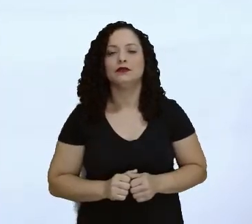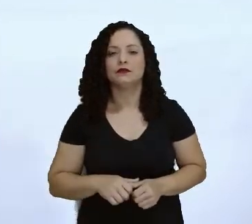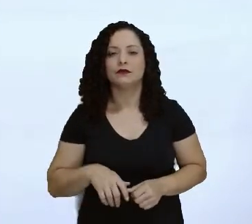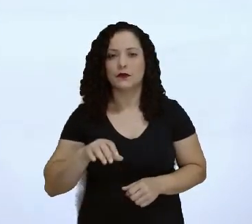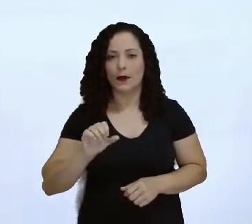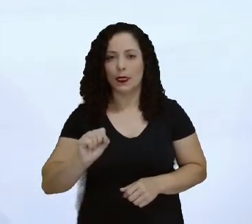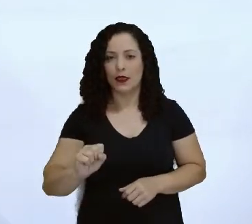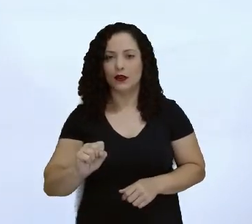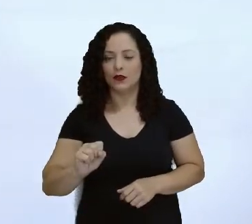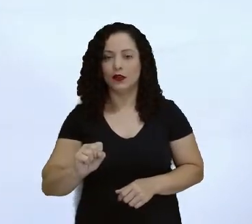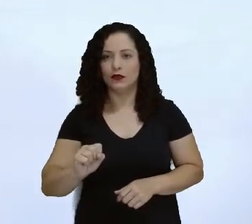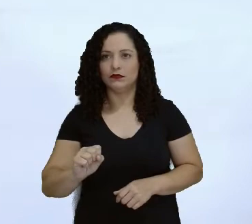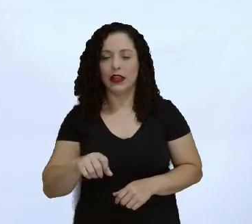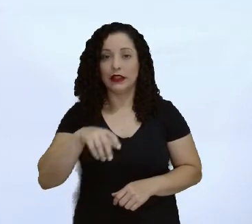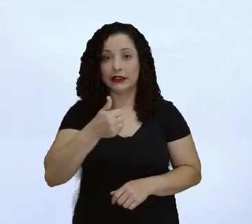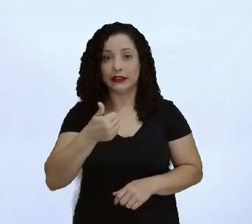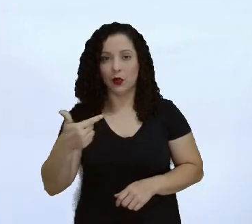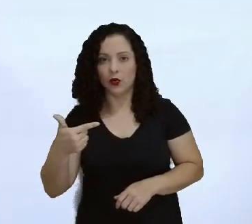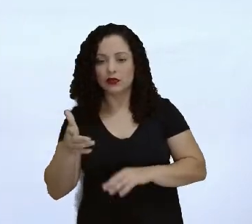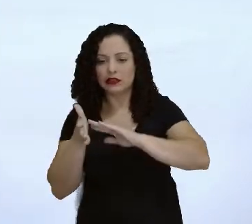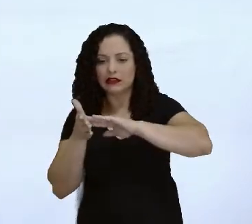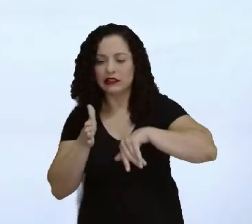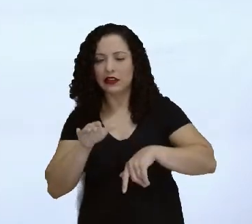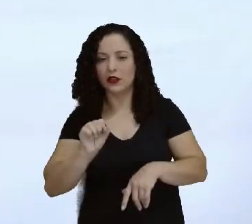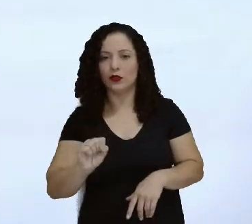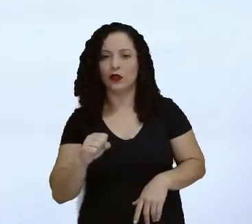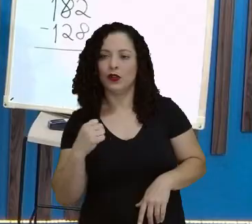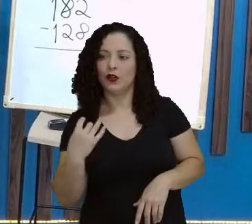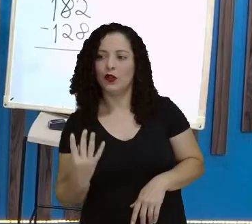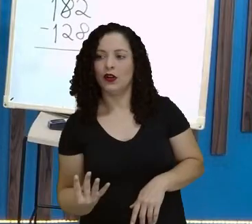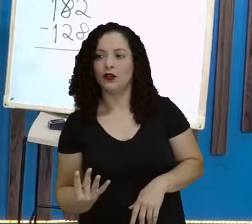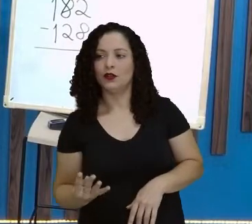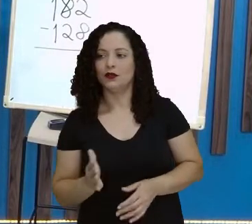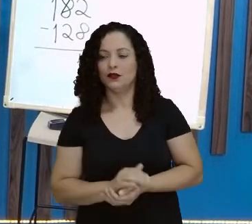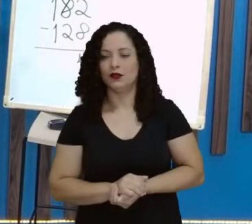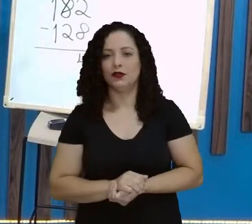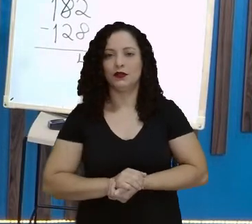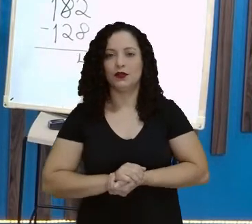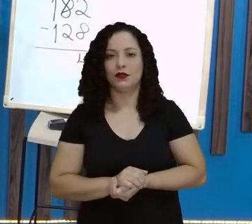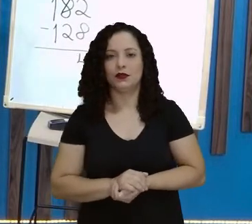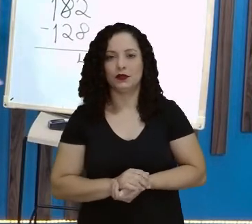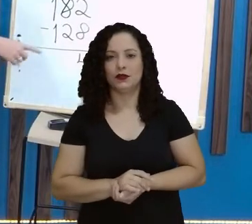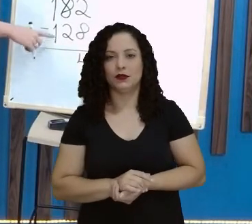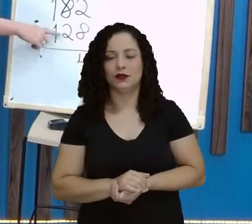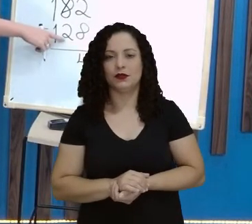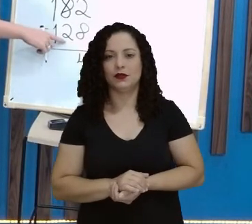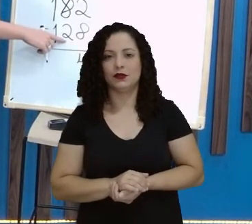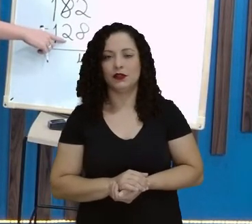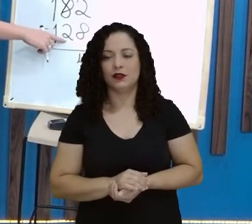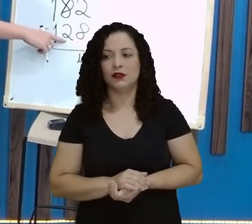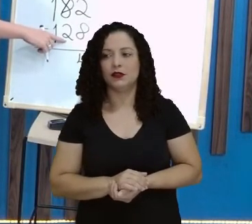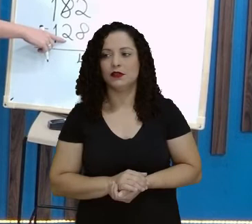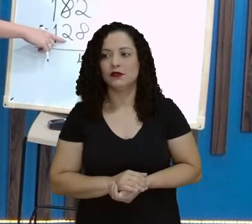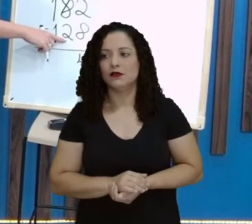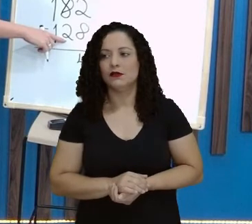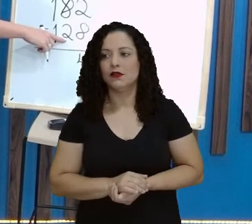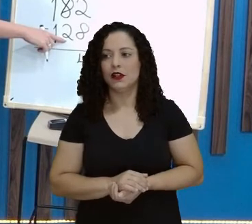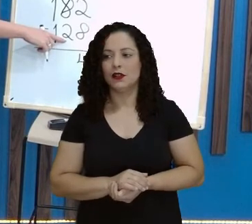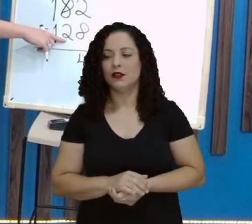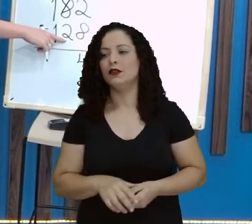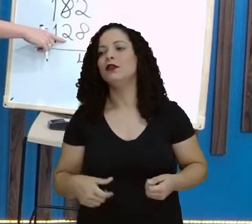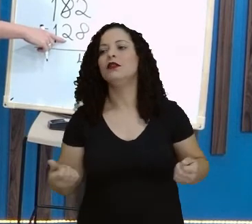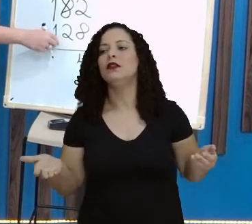eu vou tirar 8. Vai ficar quanto? 4. 7 dezenas, eu vou tirar